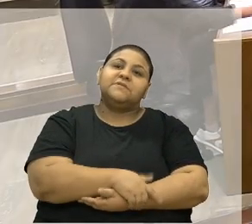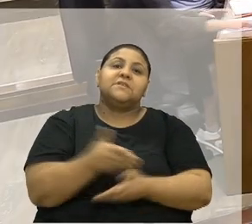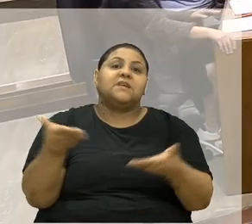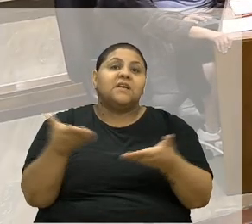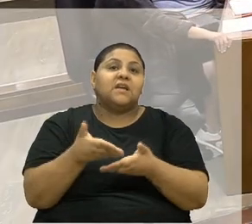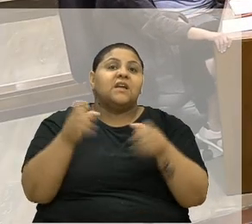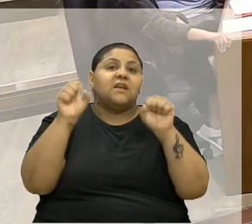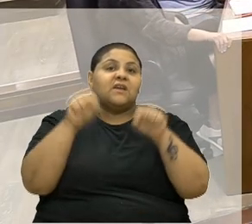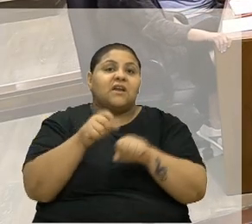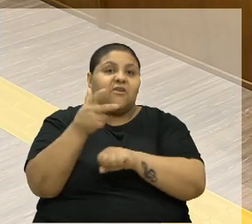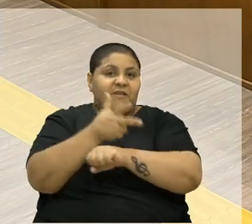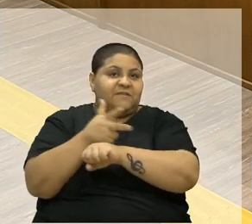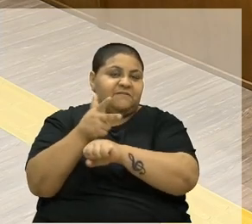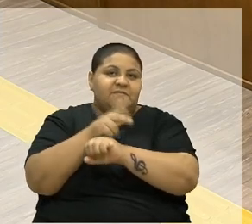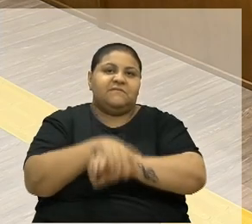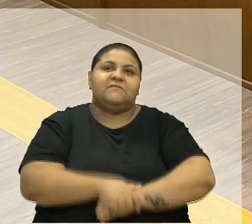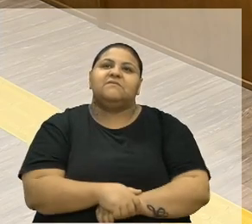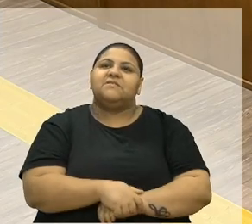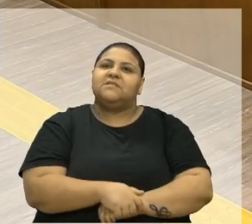sim vamos ao